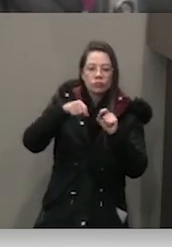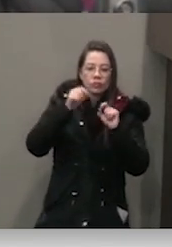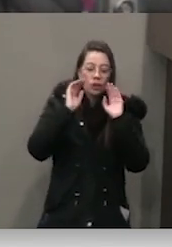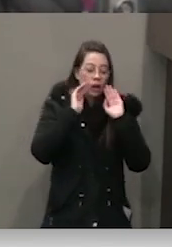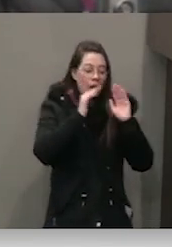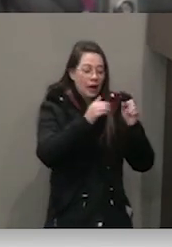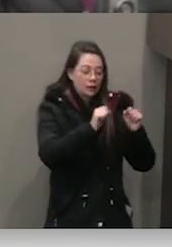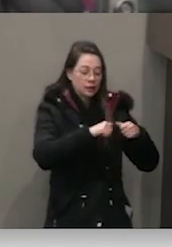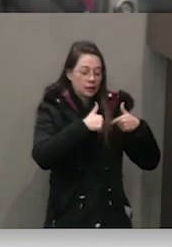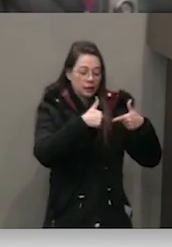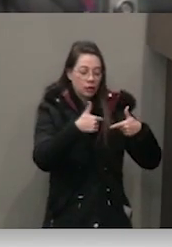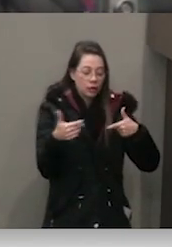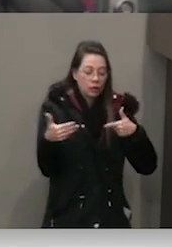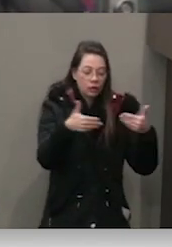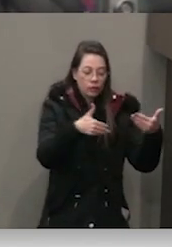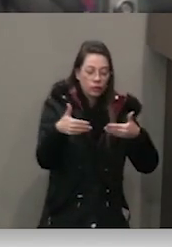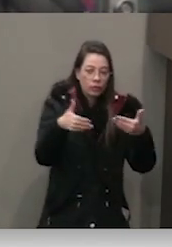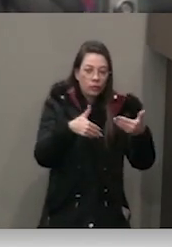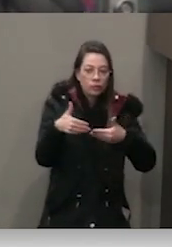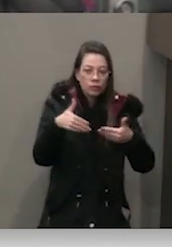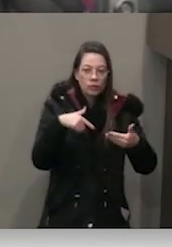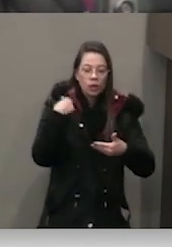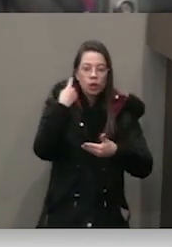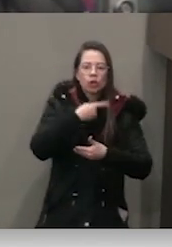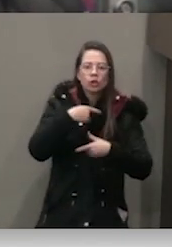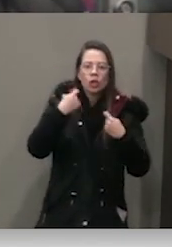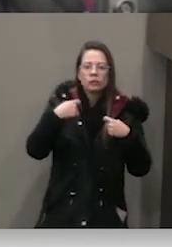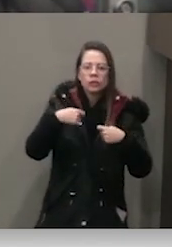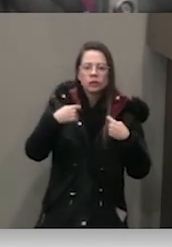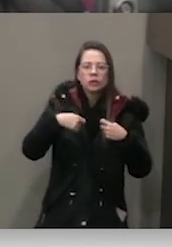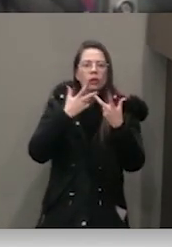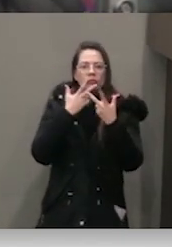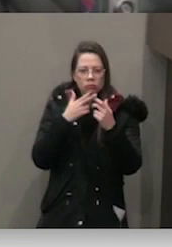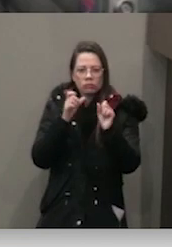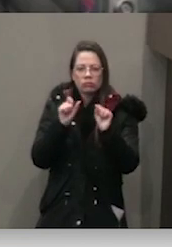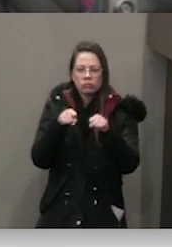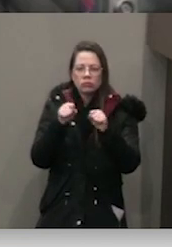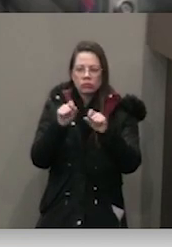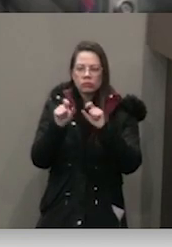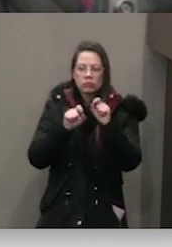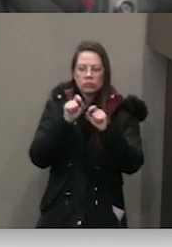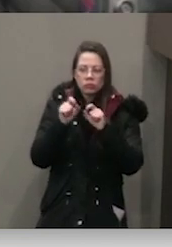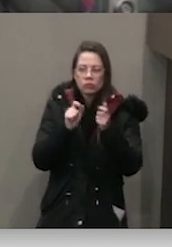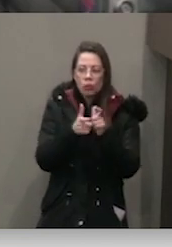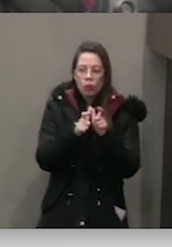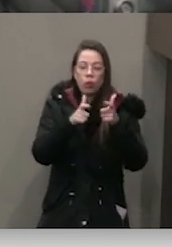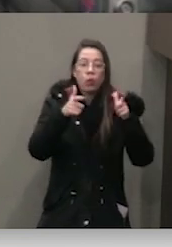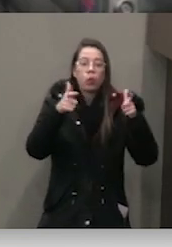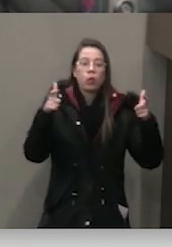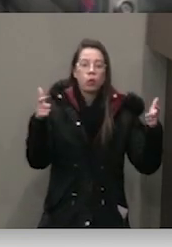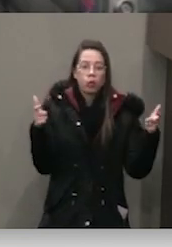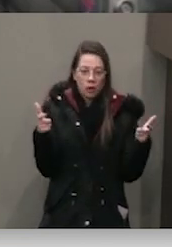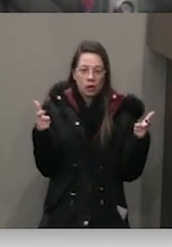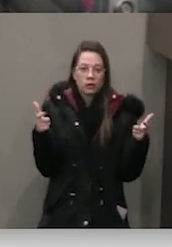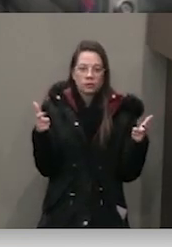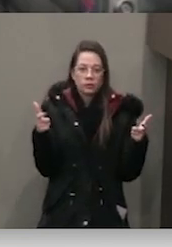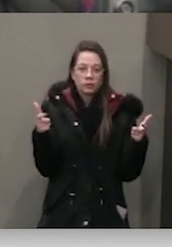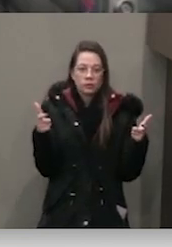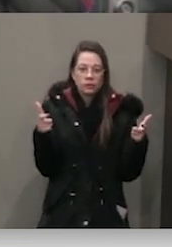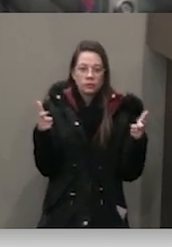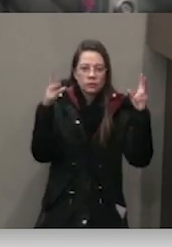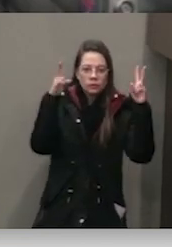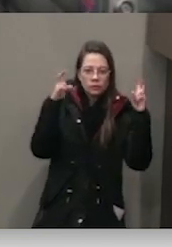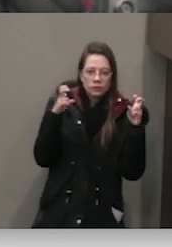pessoas virem se estabelecer para cá. Então nós precisamos mesmo, secretário Giese, daqui a pouco ampliar a